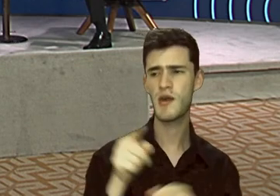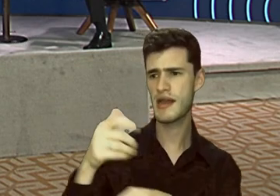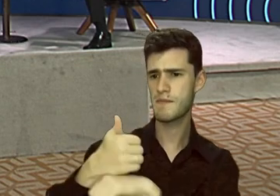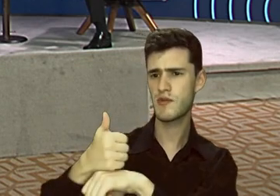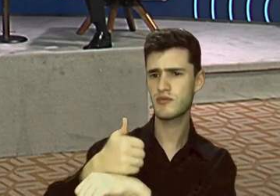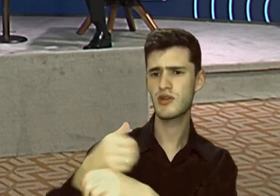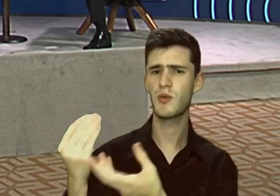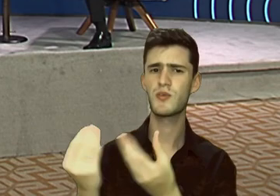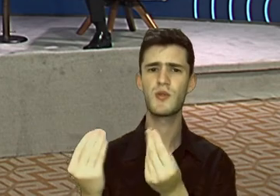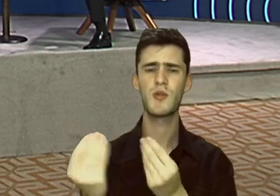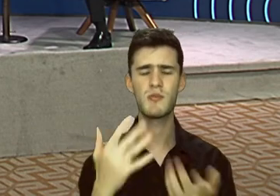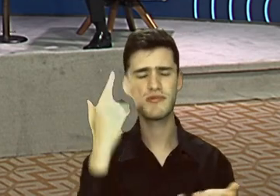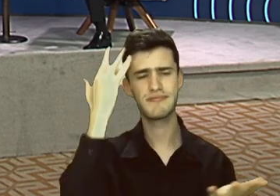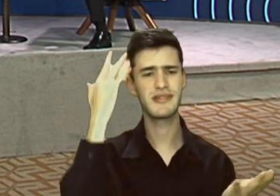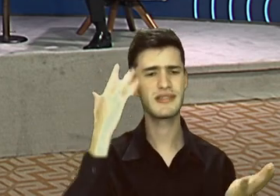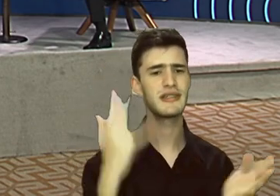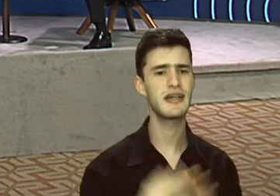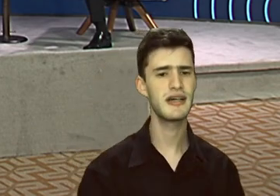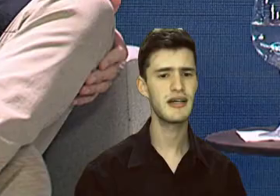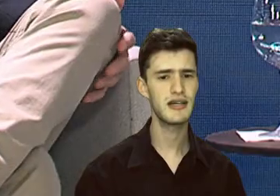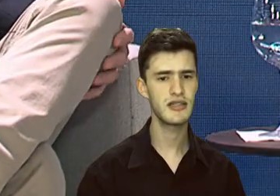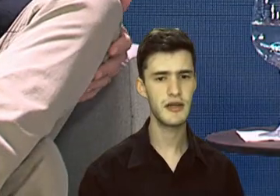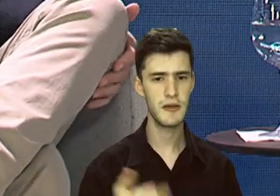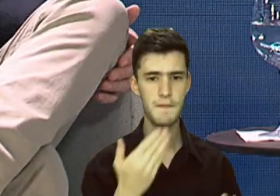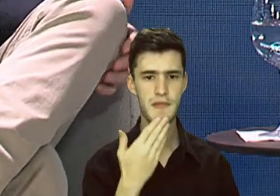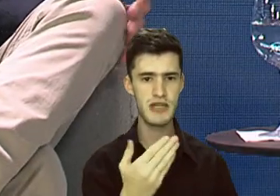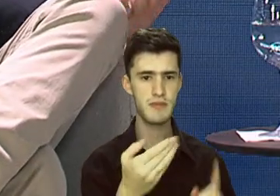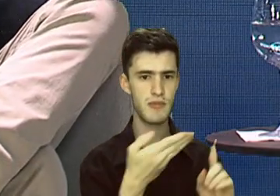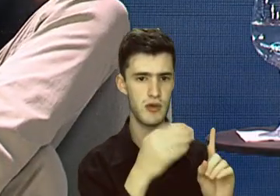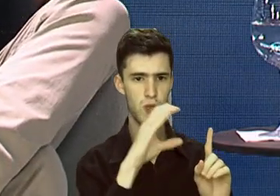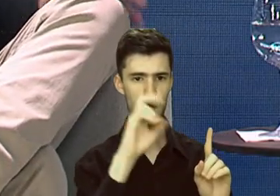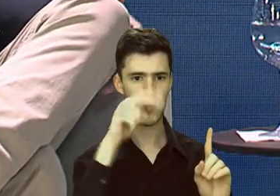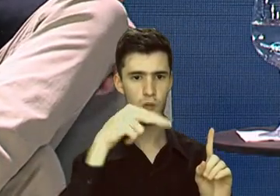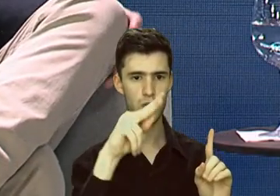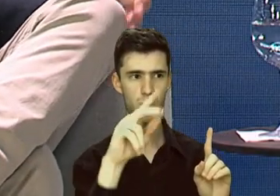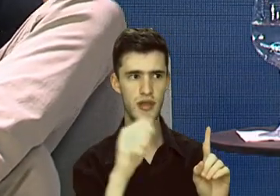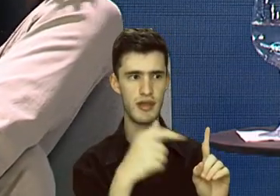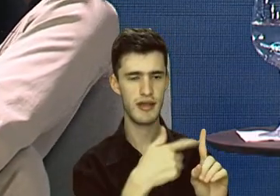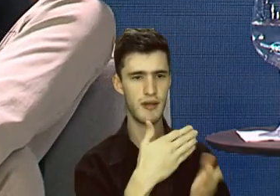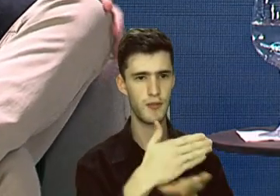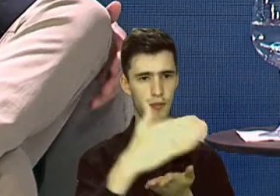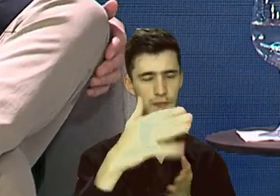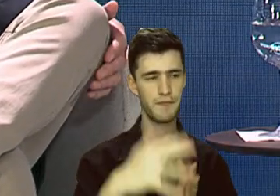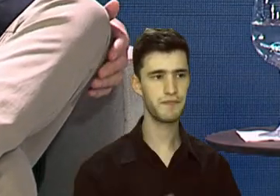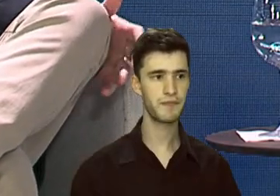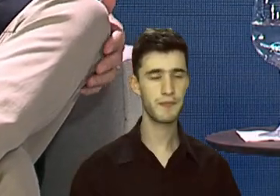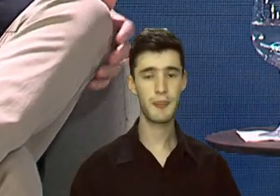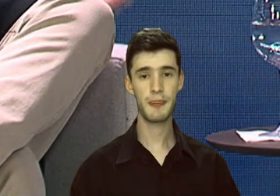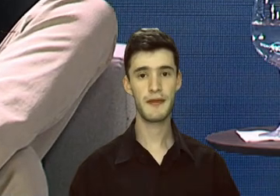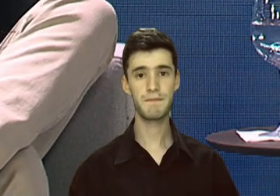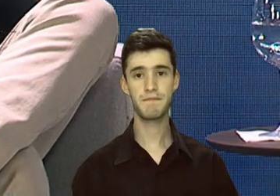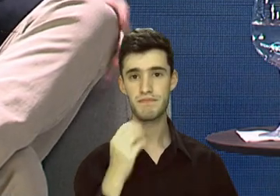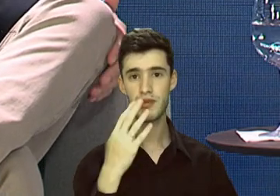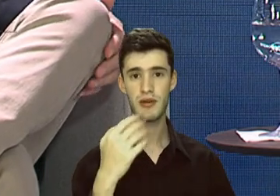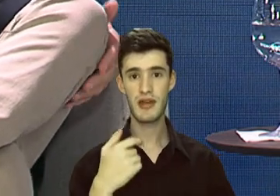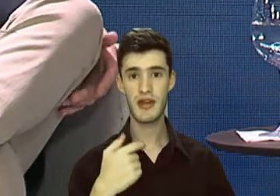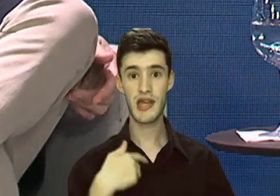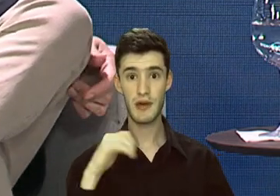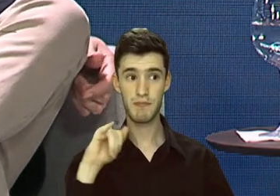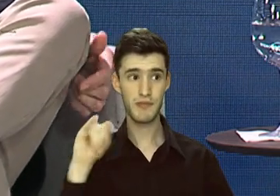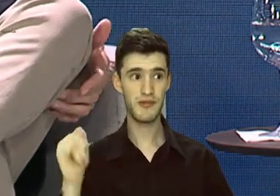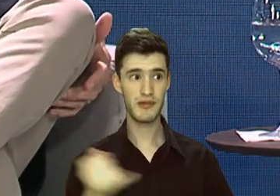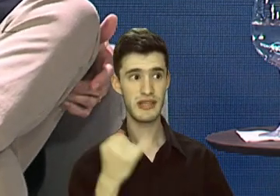aí vou pedir para o Cunha por favor começar boa Pedro é até aproveitar que a gente tá com várias vagas aqui em aberto né estamos